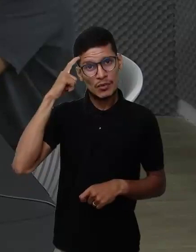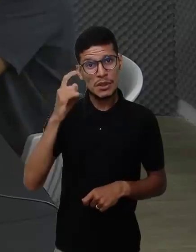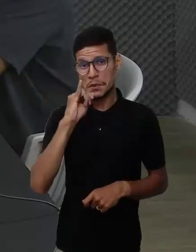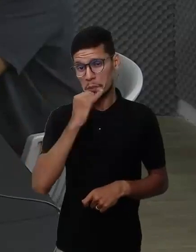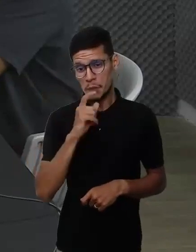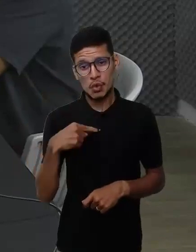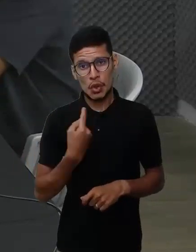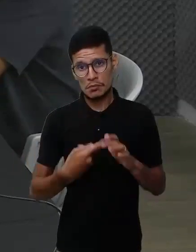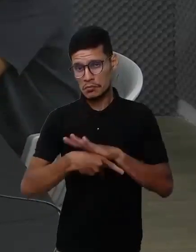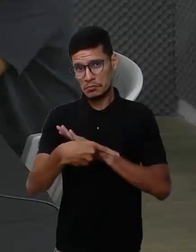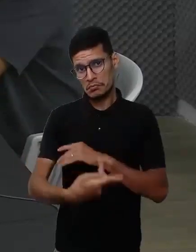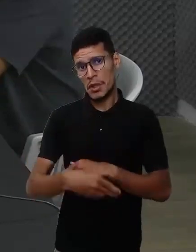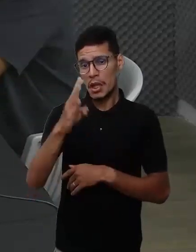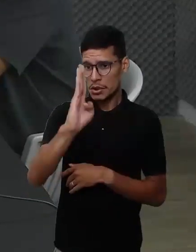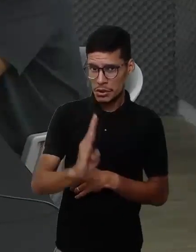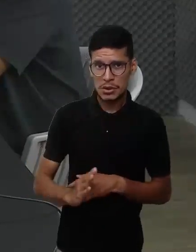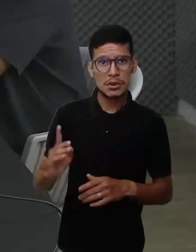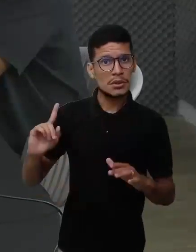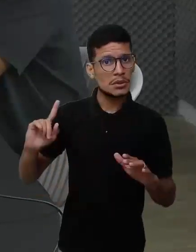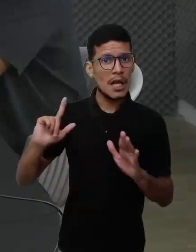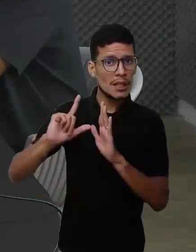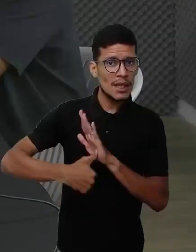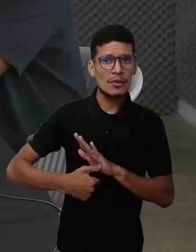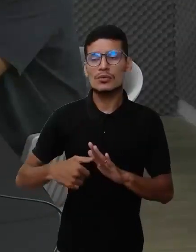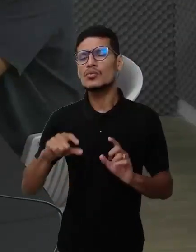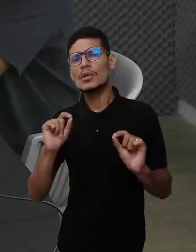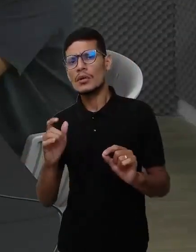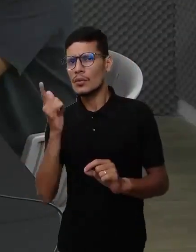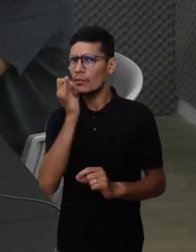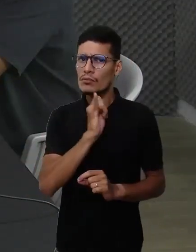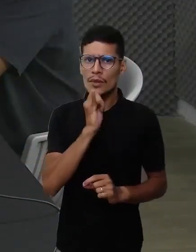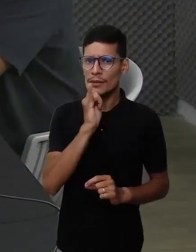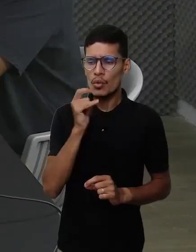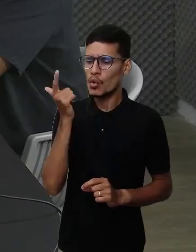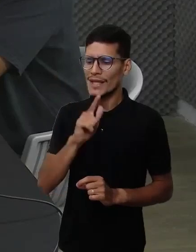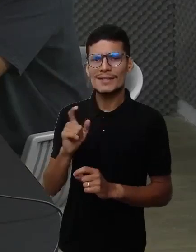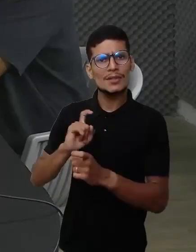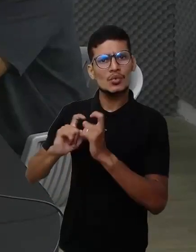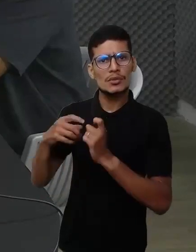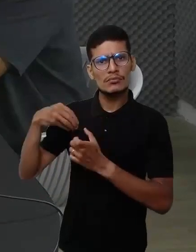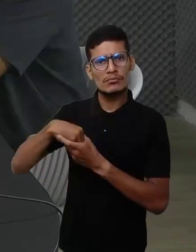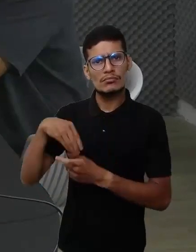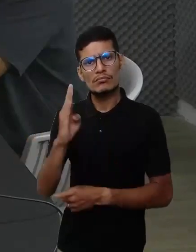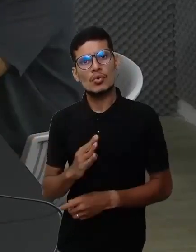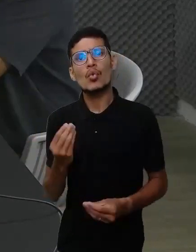atrasado, que o máximo que a gente consegue discutir no Brasil é como é que a gente faz para, pelo